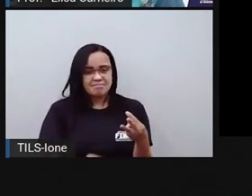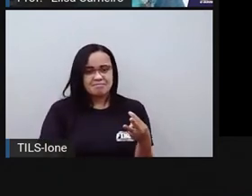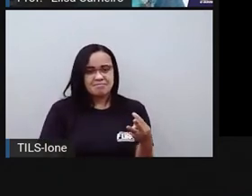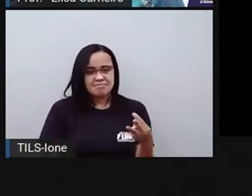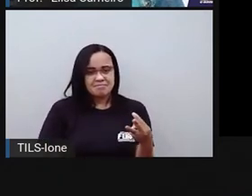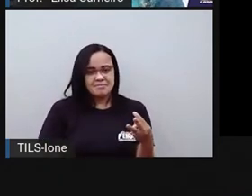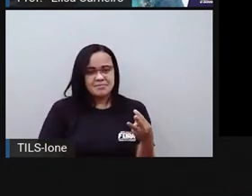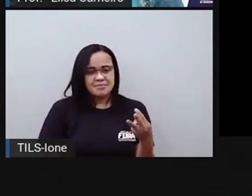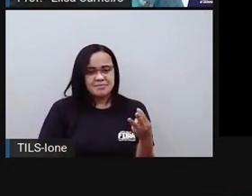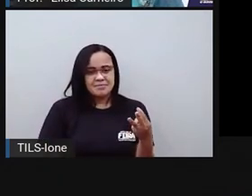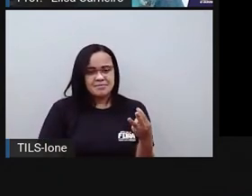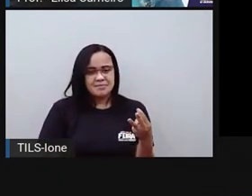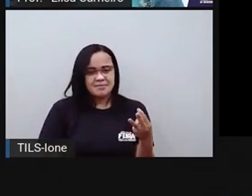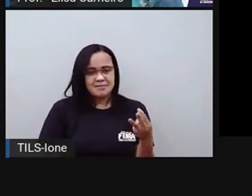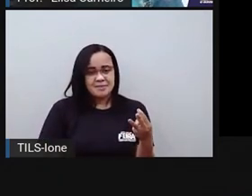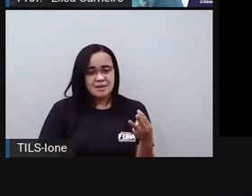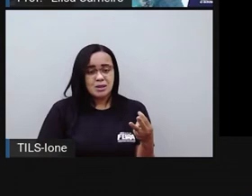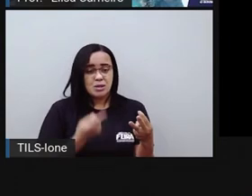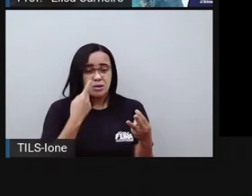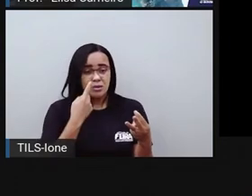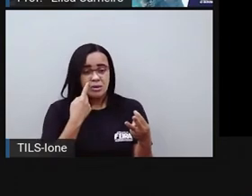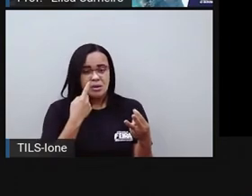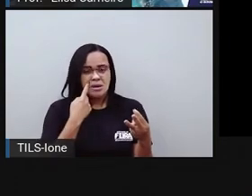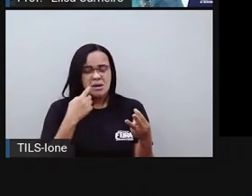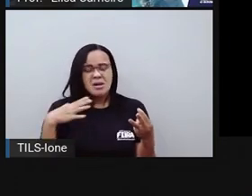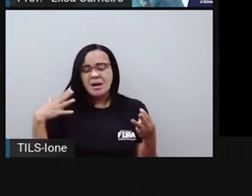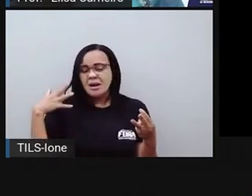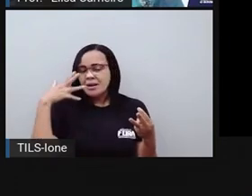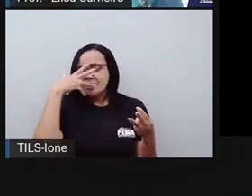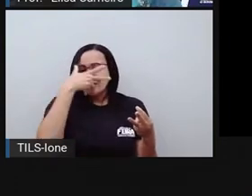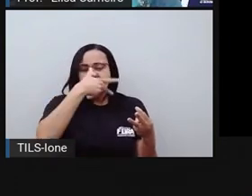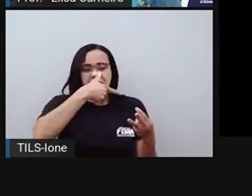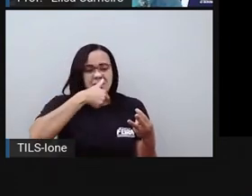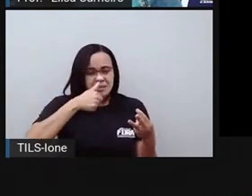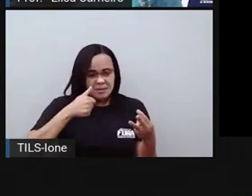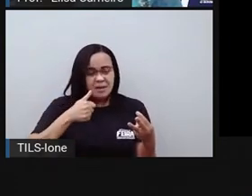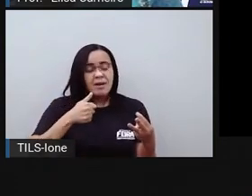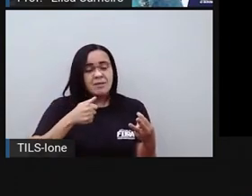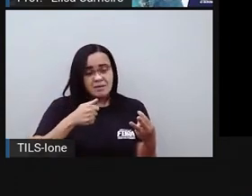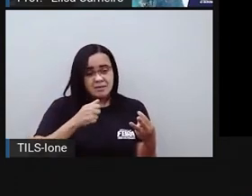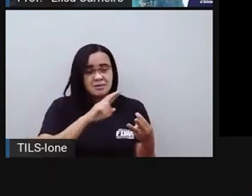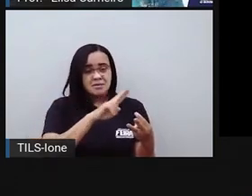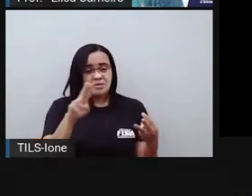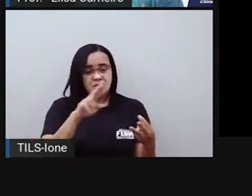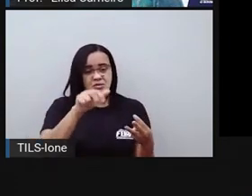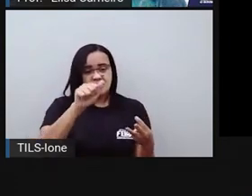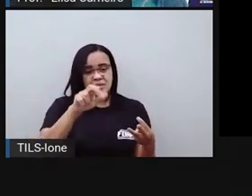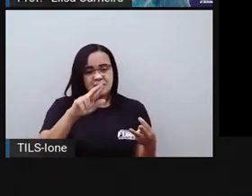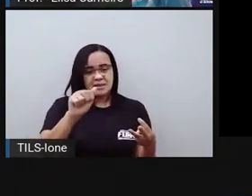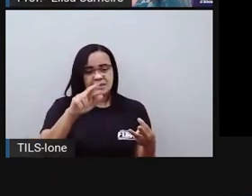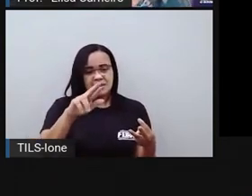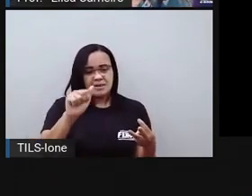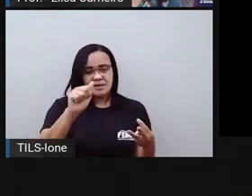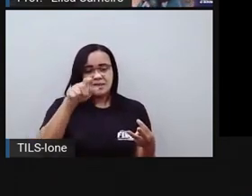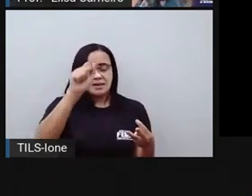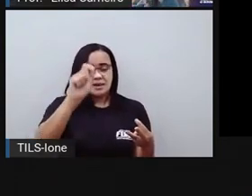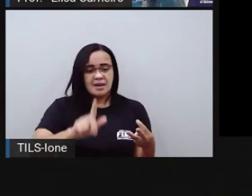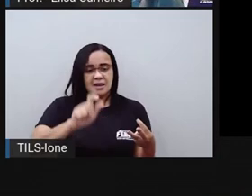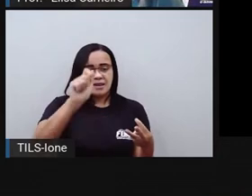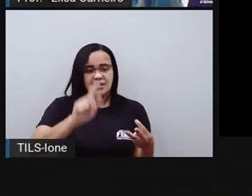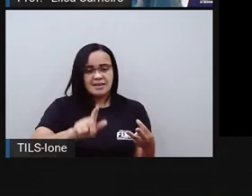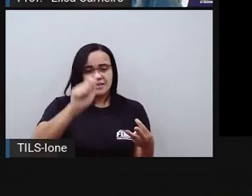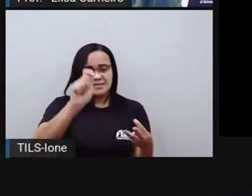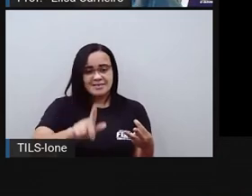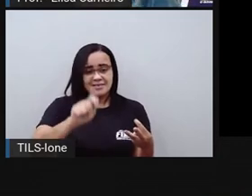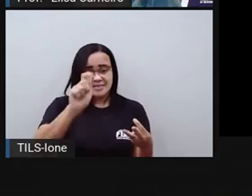Sim. E as cores são muito lindas, né? É a nossa arara azul. A nossa arara